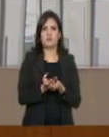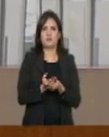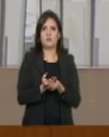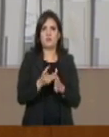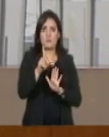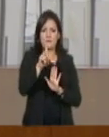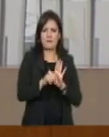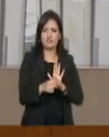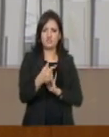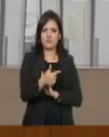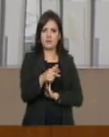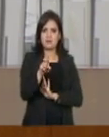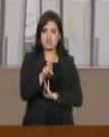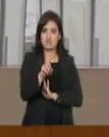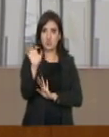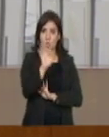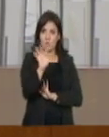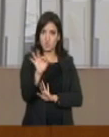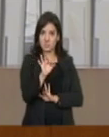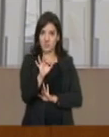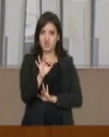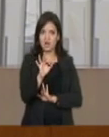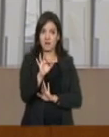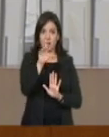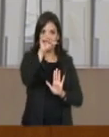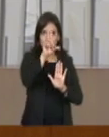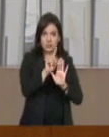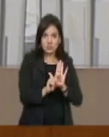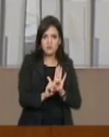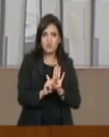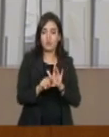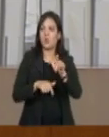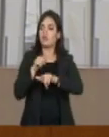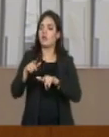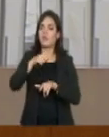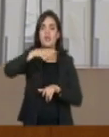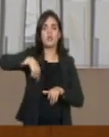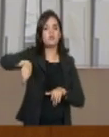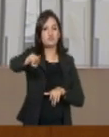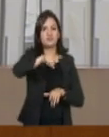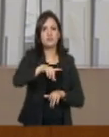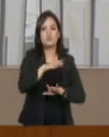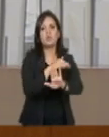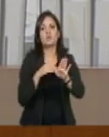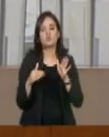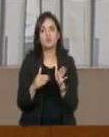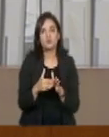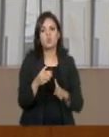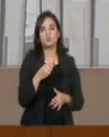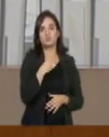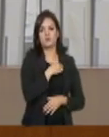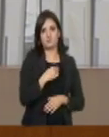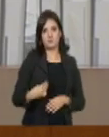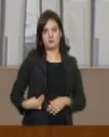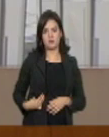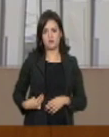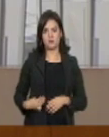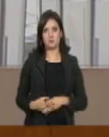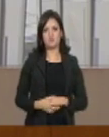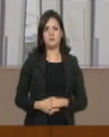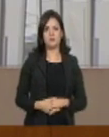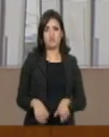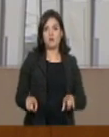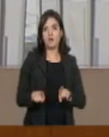ano. Trabalho de todos, trabalho de todas as senhoras ministras e senhores ministros, e também